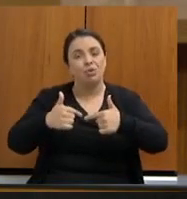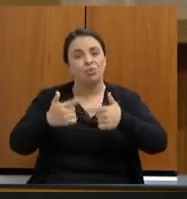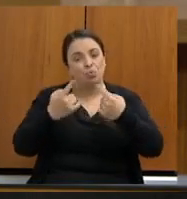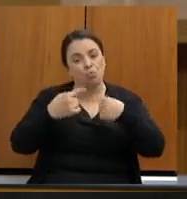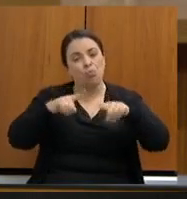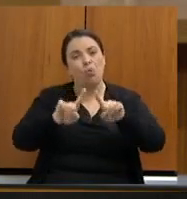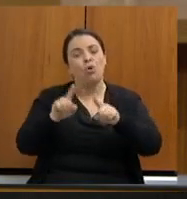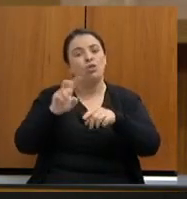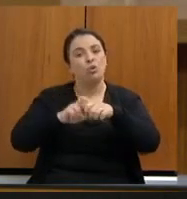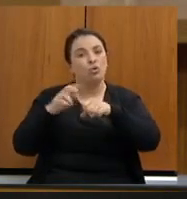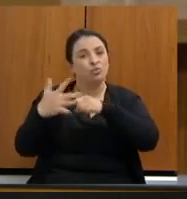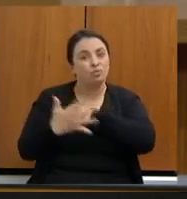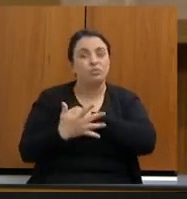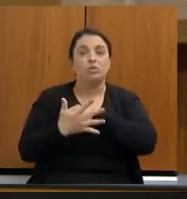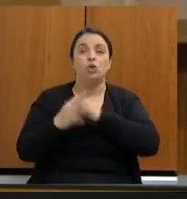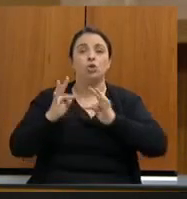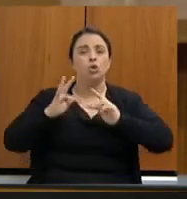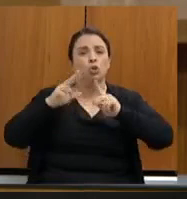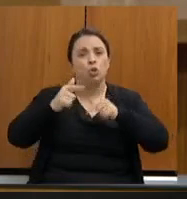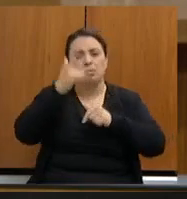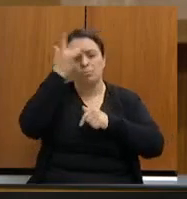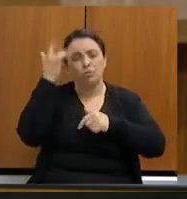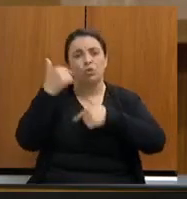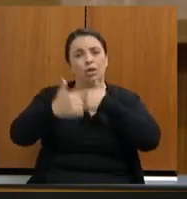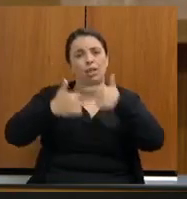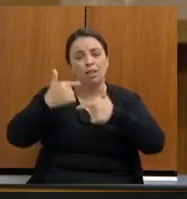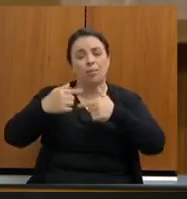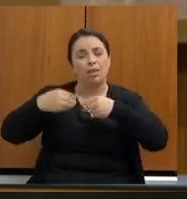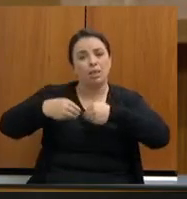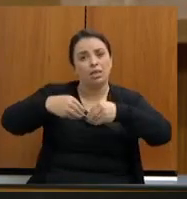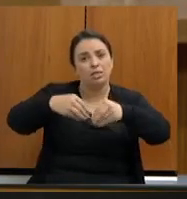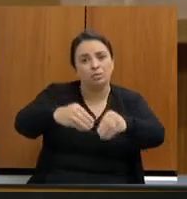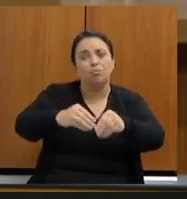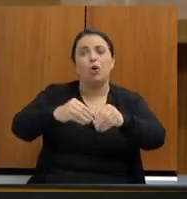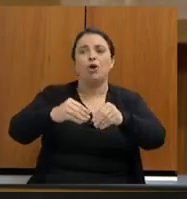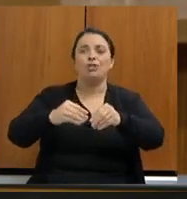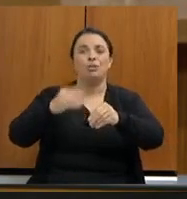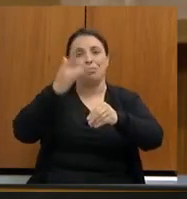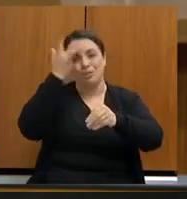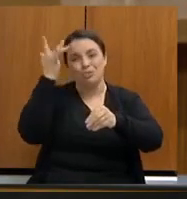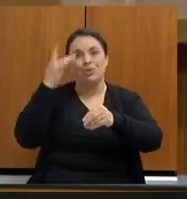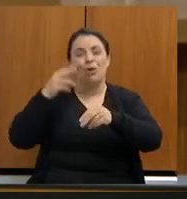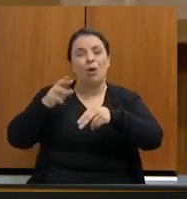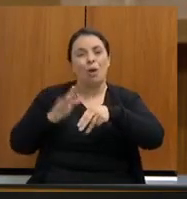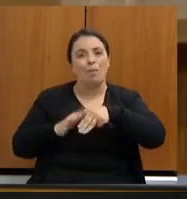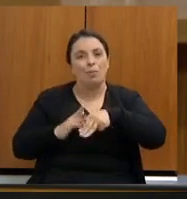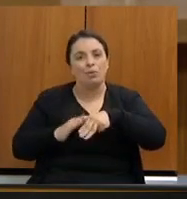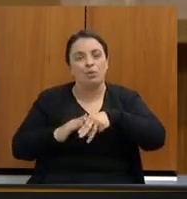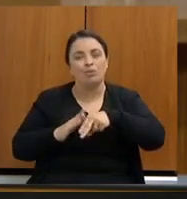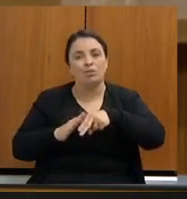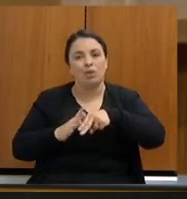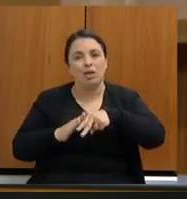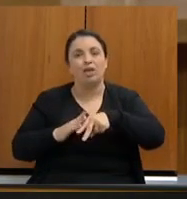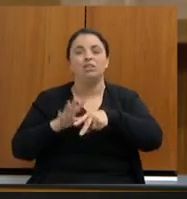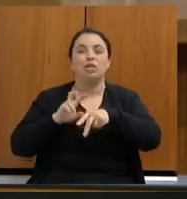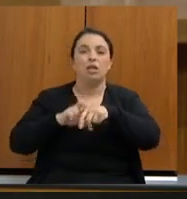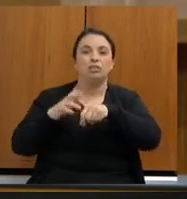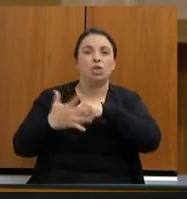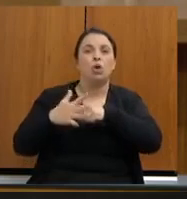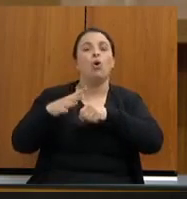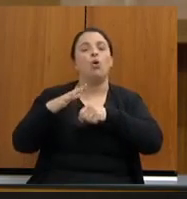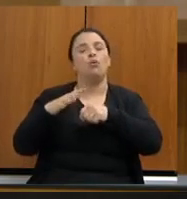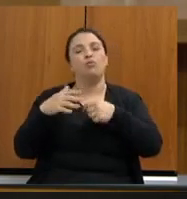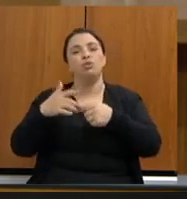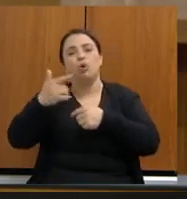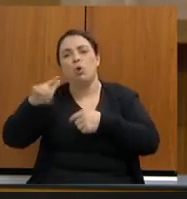trabalhadores envolvidos no atendimento e o transporte de pacientes trabalhadores envolvidos em resgates e atendimento pré-hospitalar